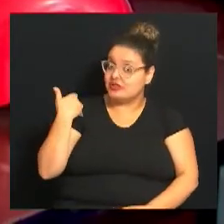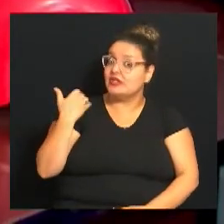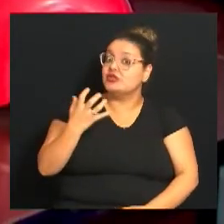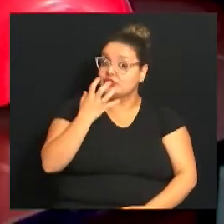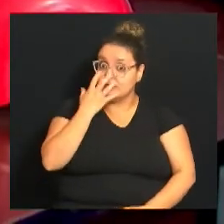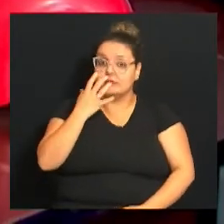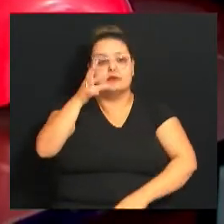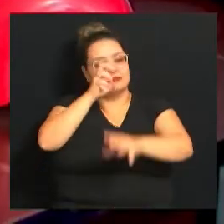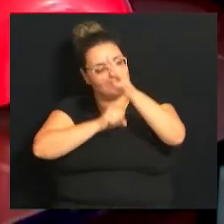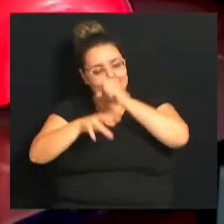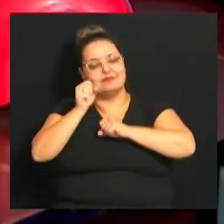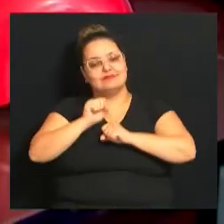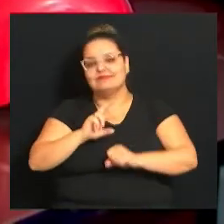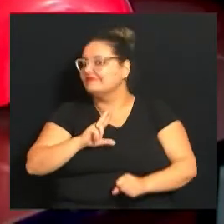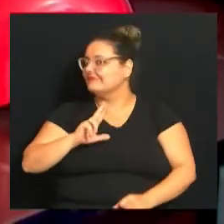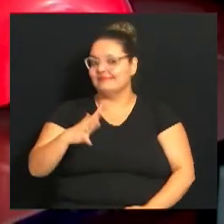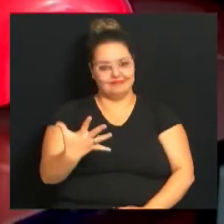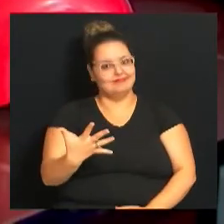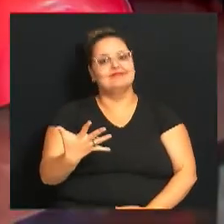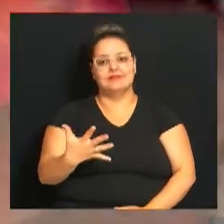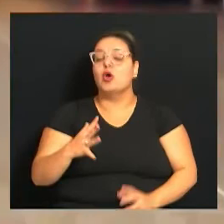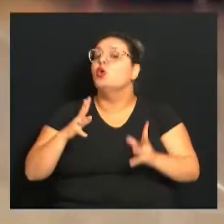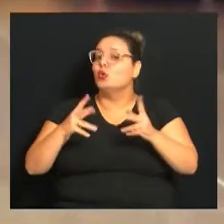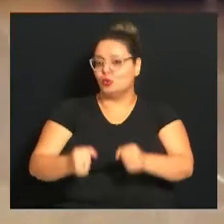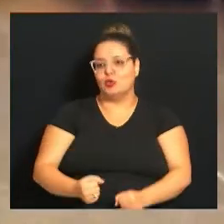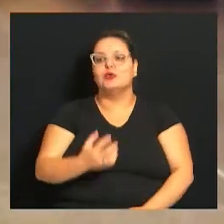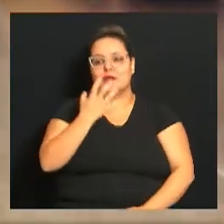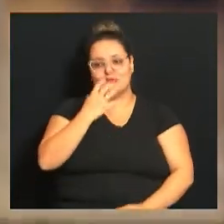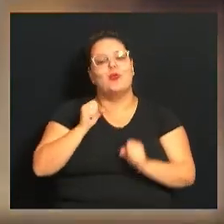mito. Todo cachorro pode e deve aprender.